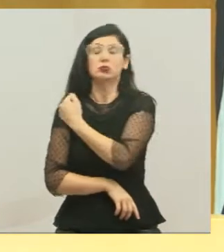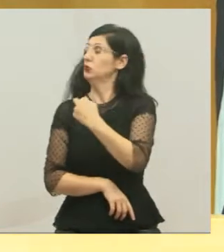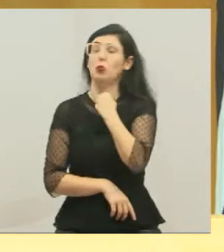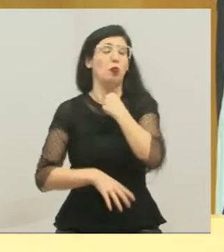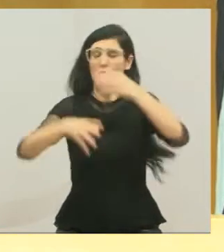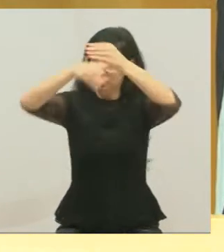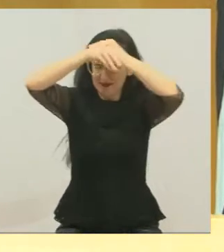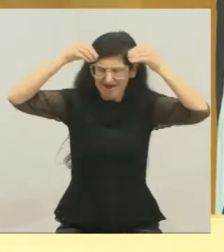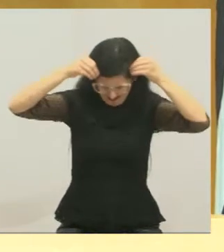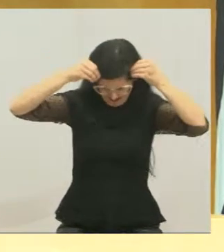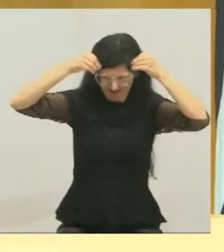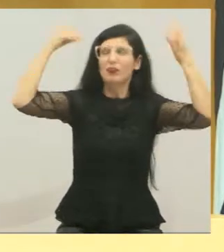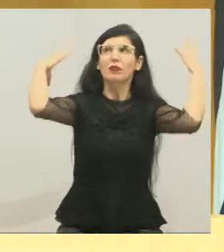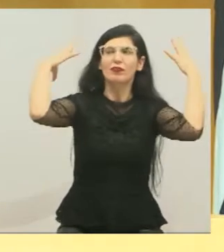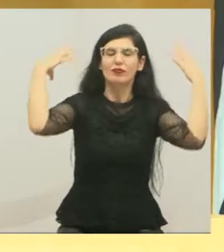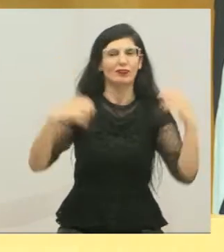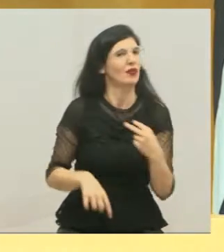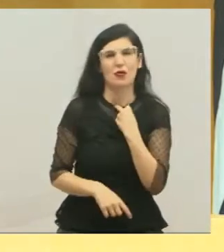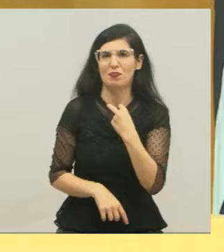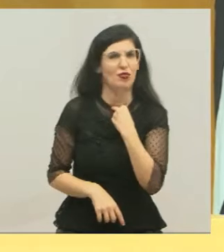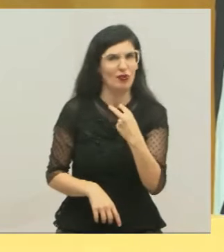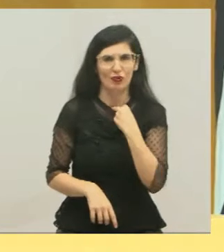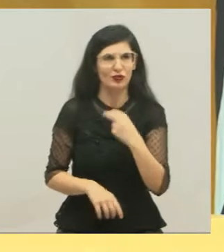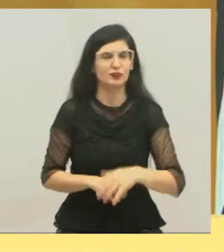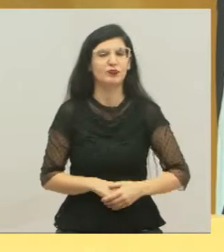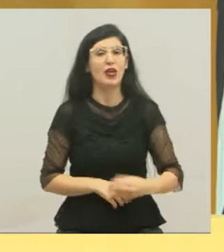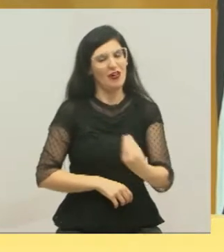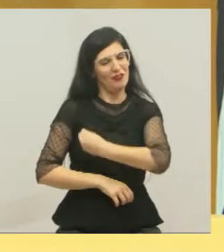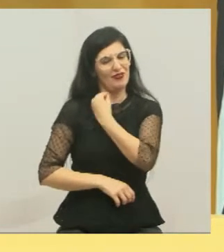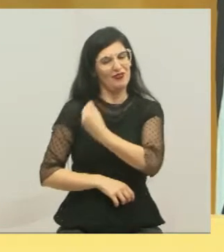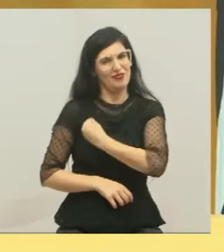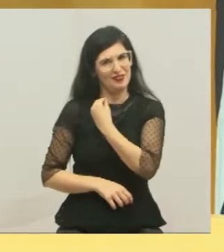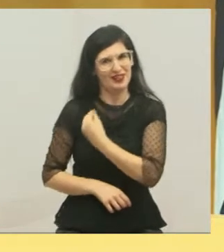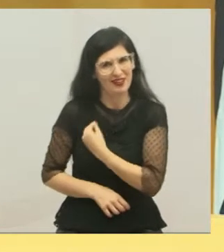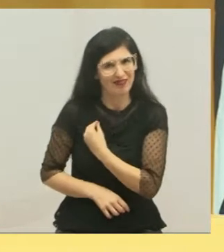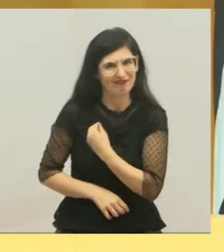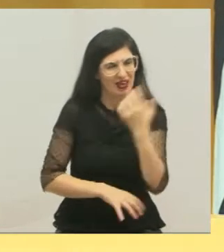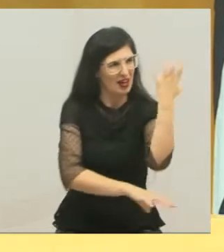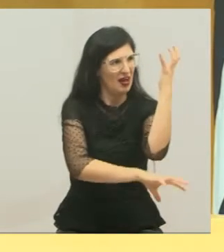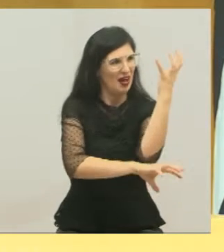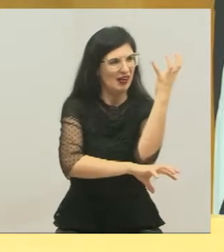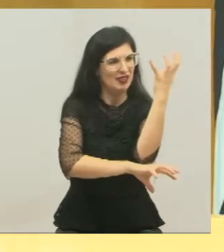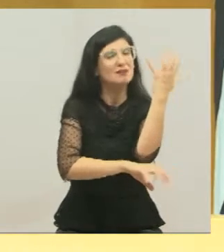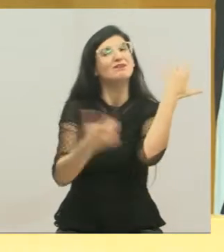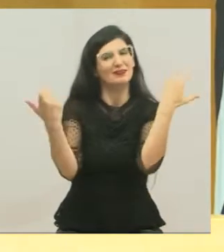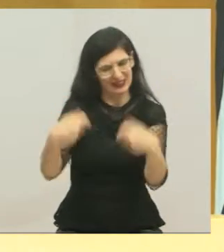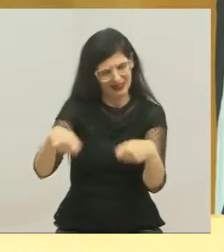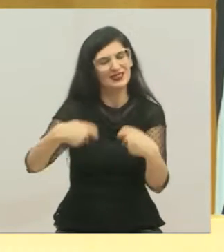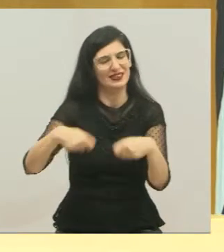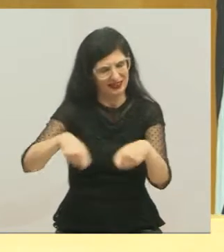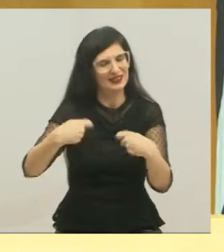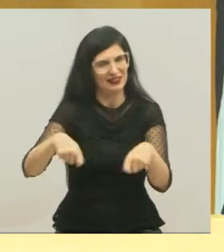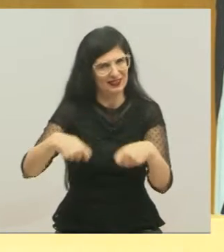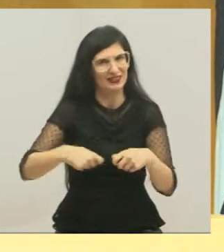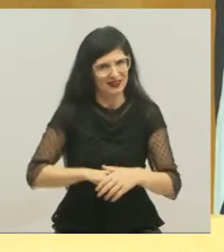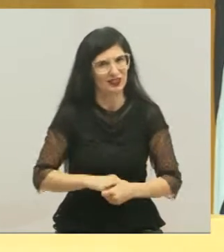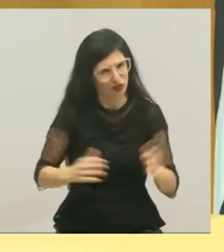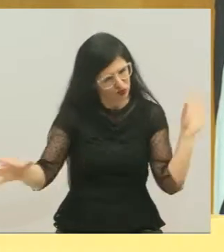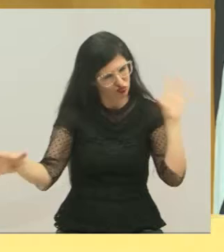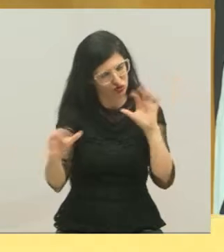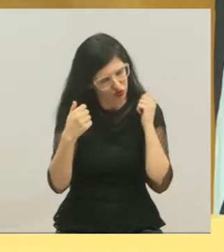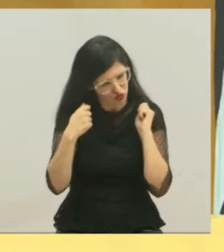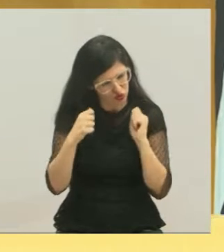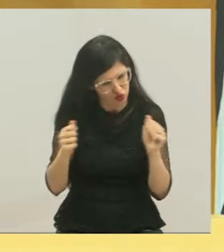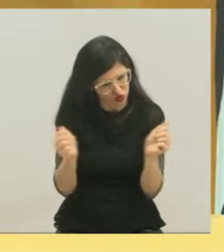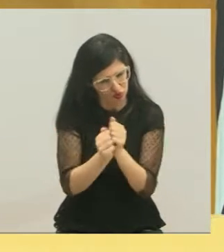esquecer que nós não conseguimos sobreviver sem o meio ambiente e eu acho que tá faltando um pouco essa conscientização